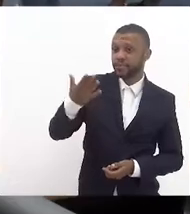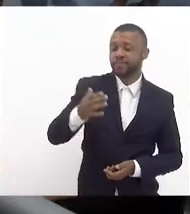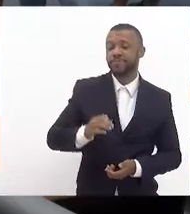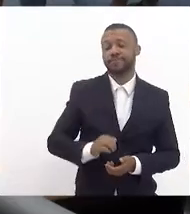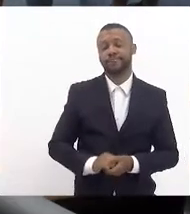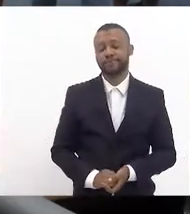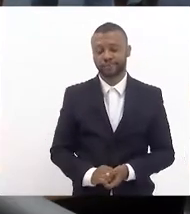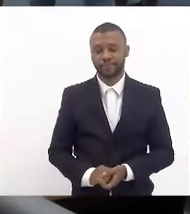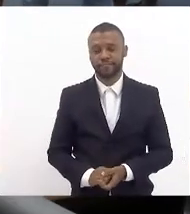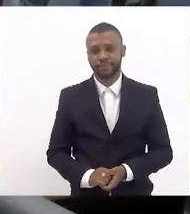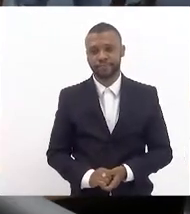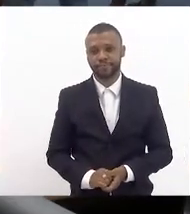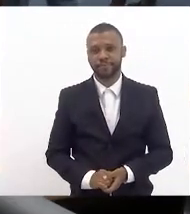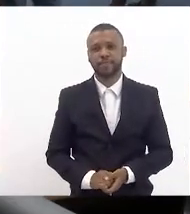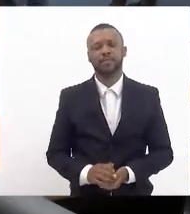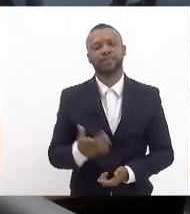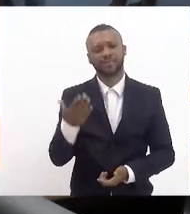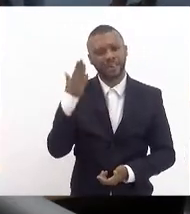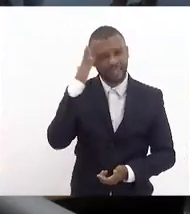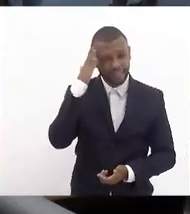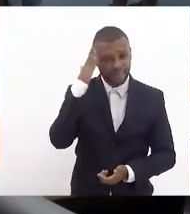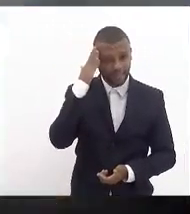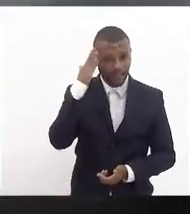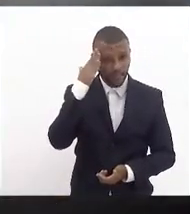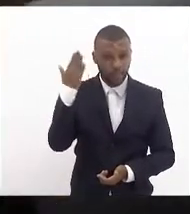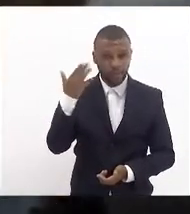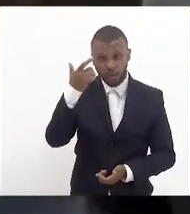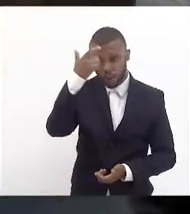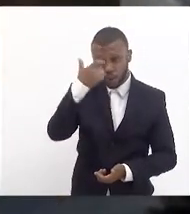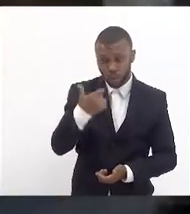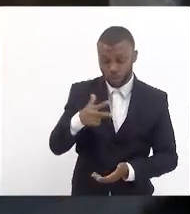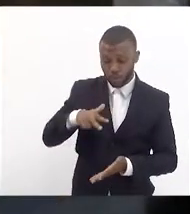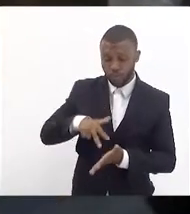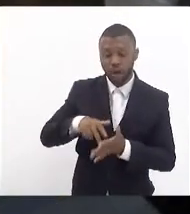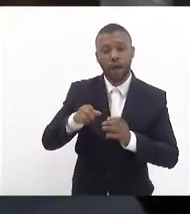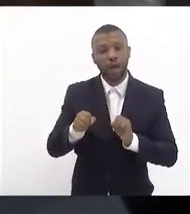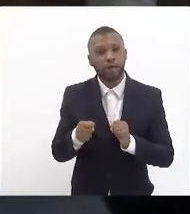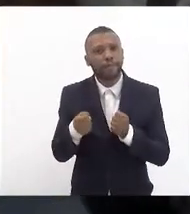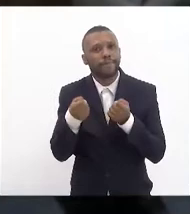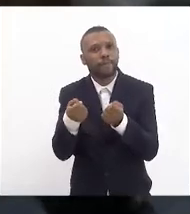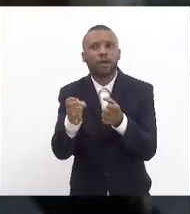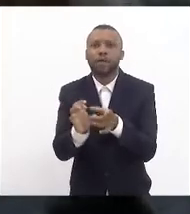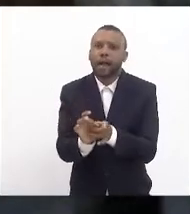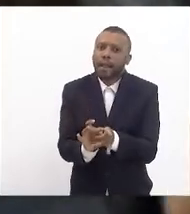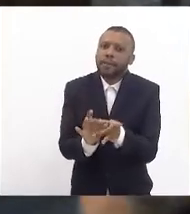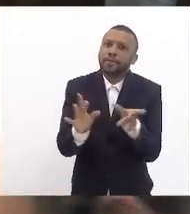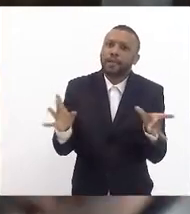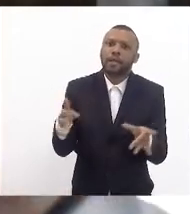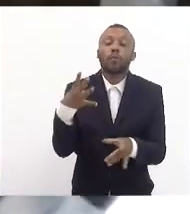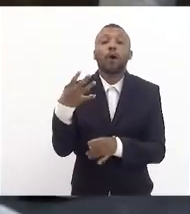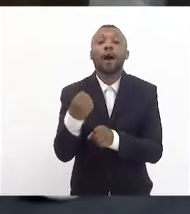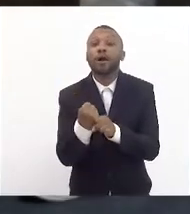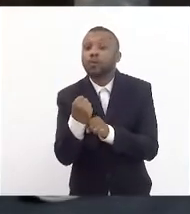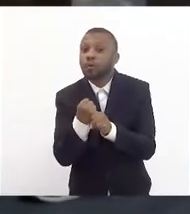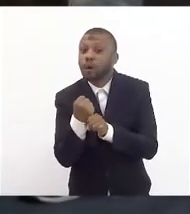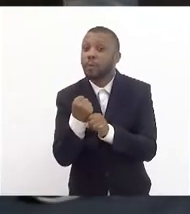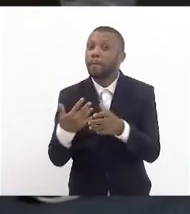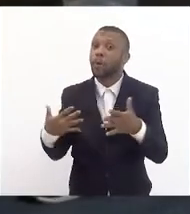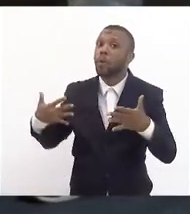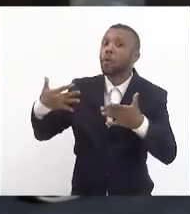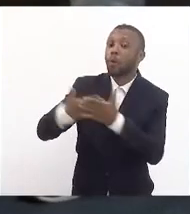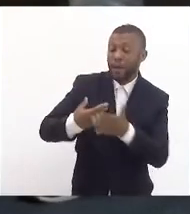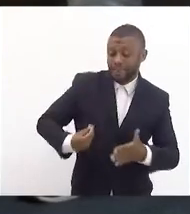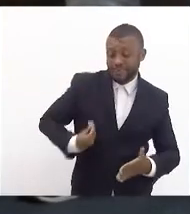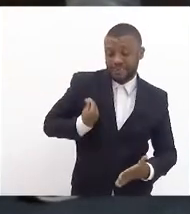Presidente, como o senhor bem sabe, eu sou um defensor da liberdade já há quase 4 anos e por quase a minha